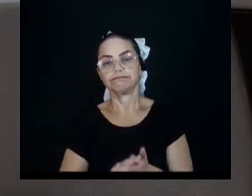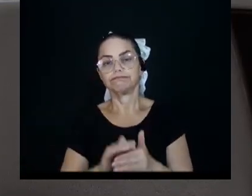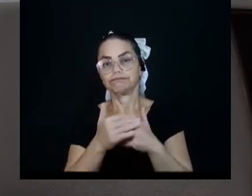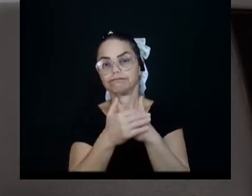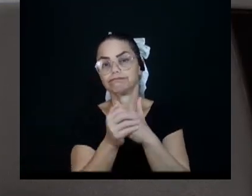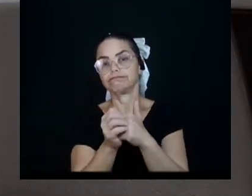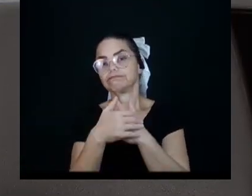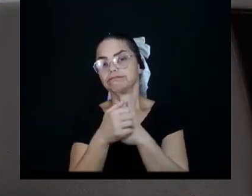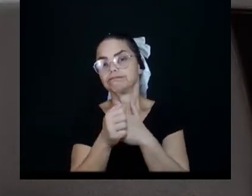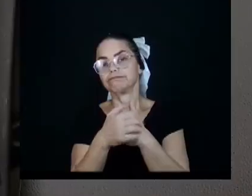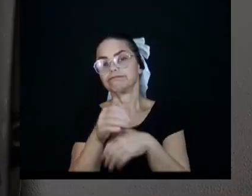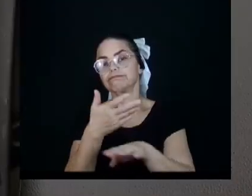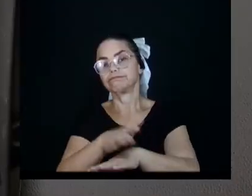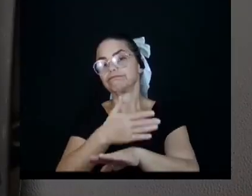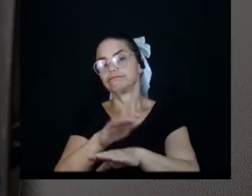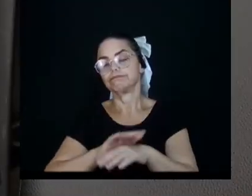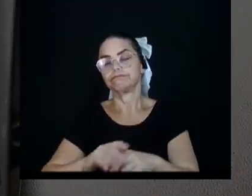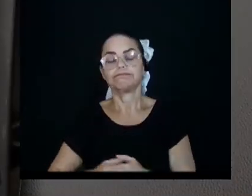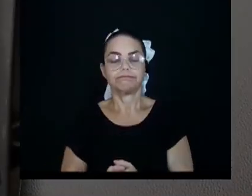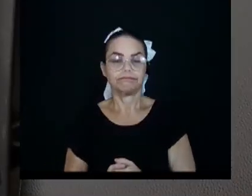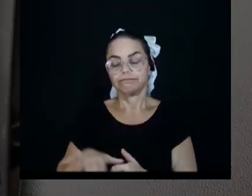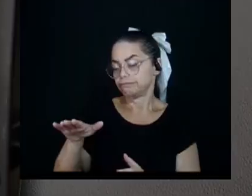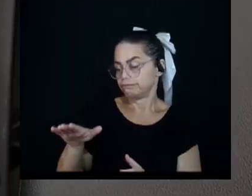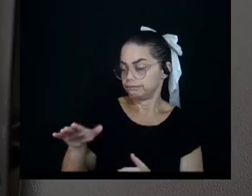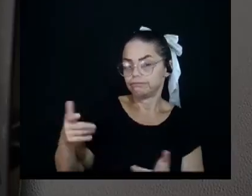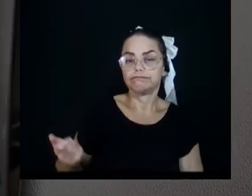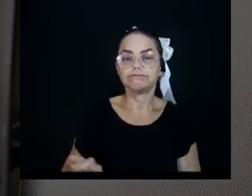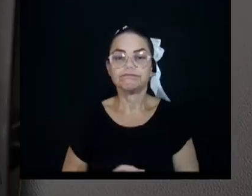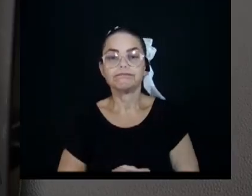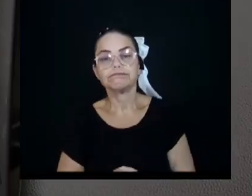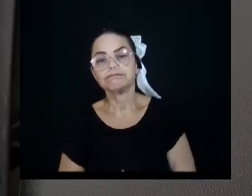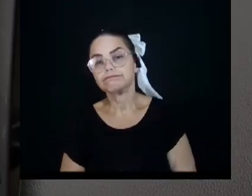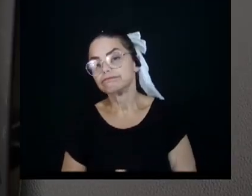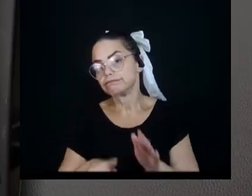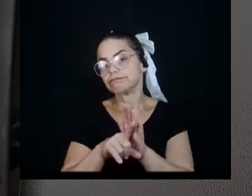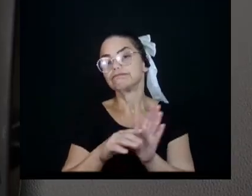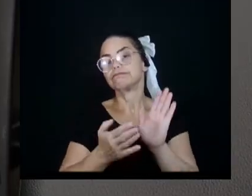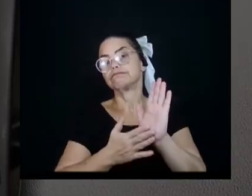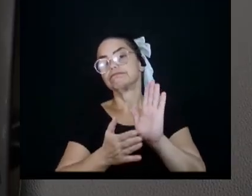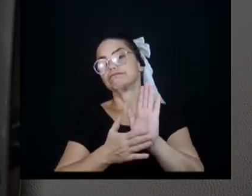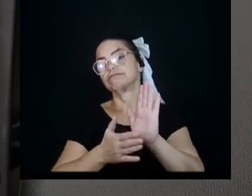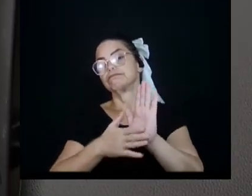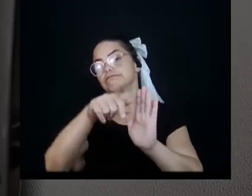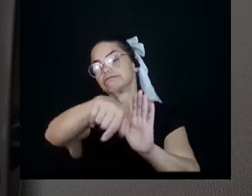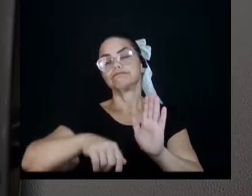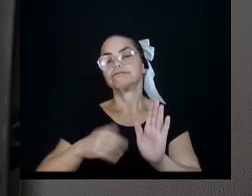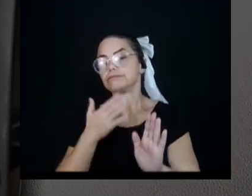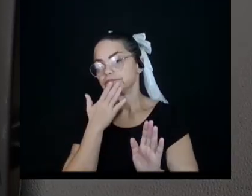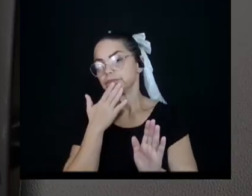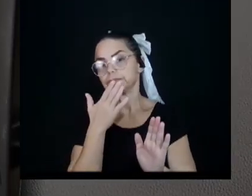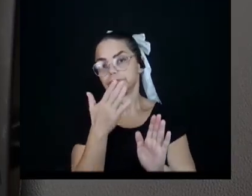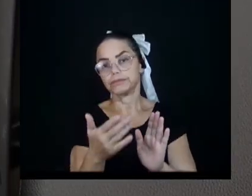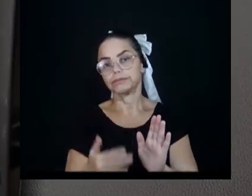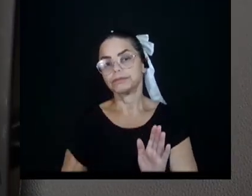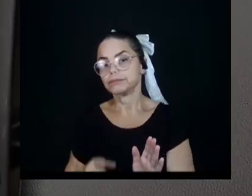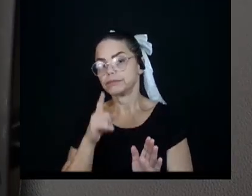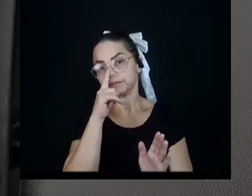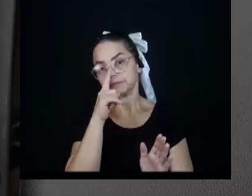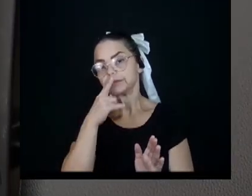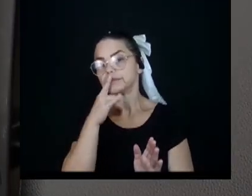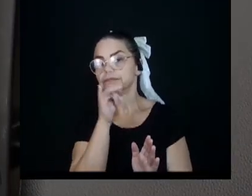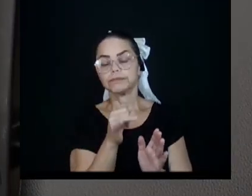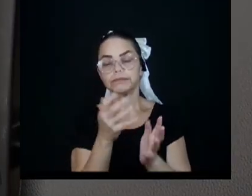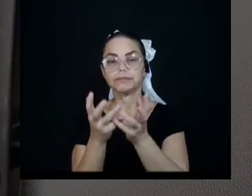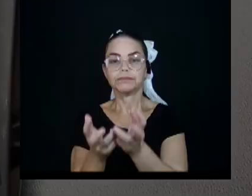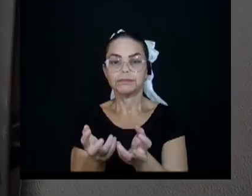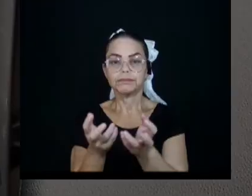daquela criança. O que essa lei propõe? Ela foi um pedido das mães e dos pais que adotaram crianças.